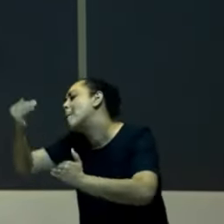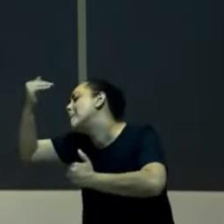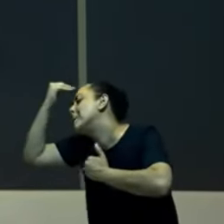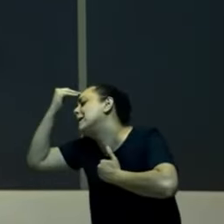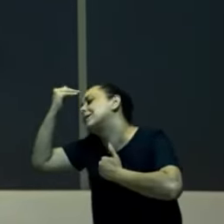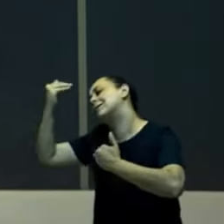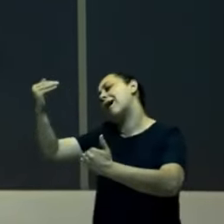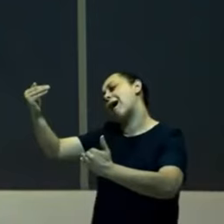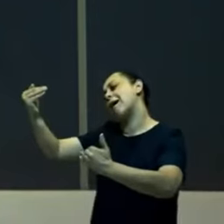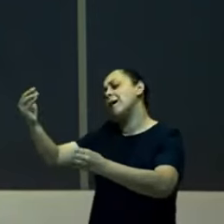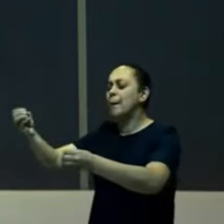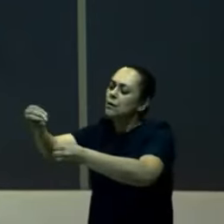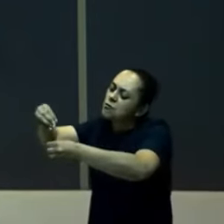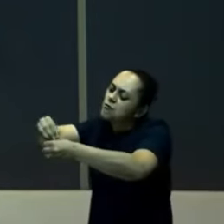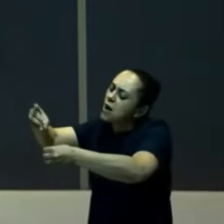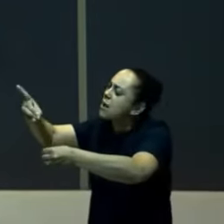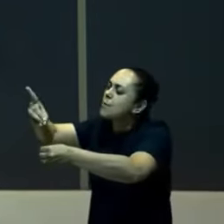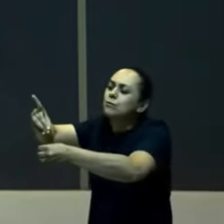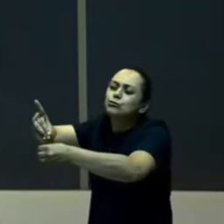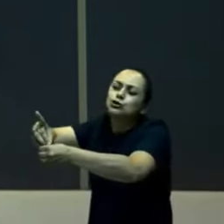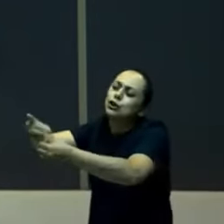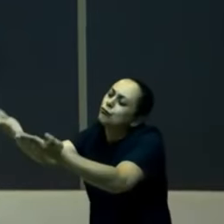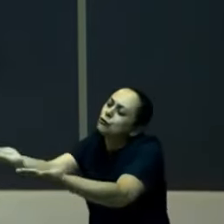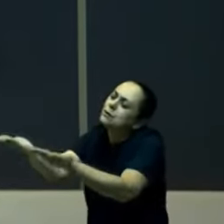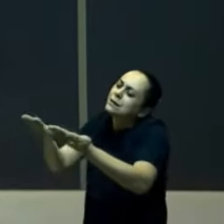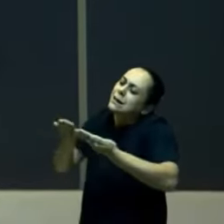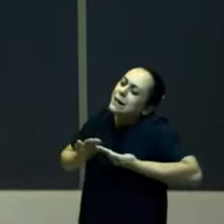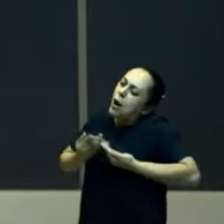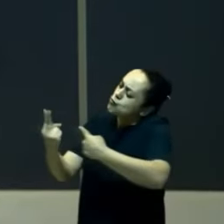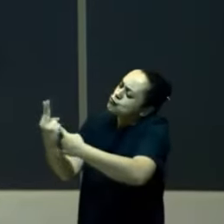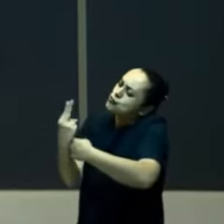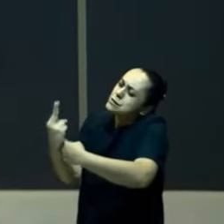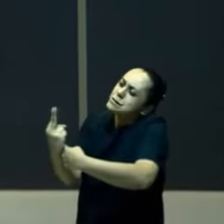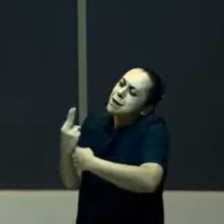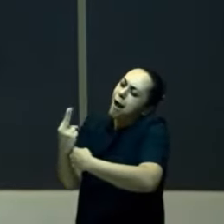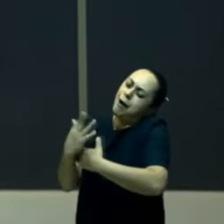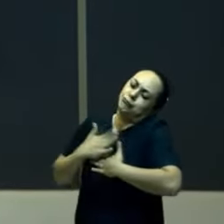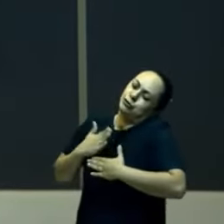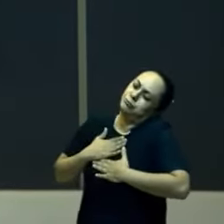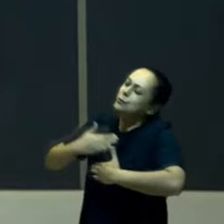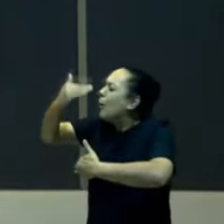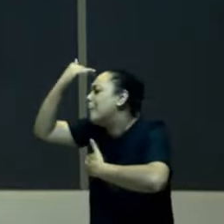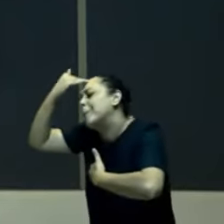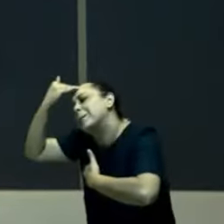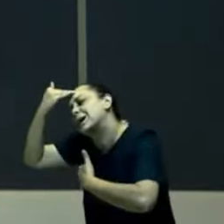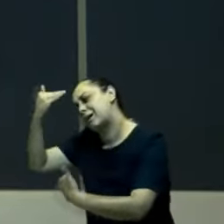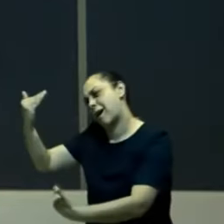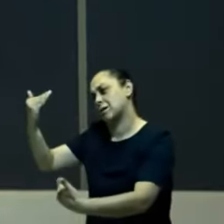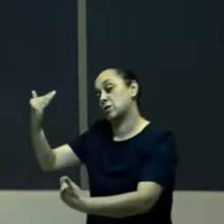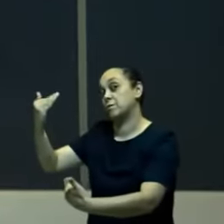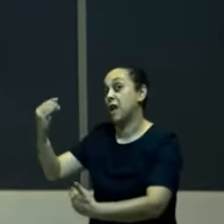cuidado que eles tinham tido por Paulo durante a sua trajetória. É interessante